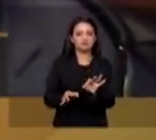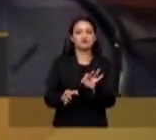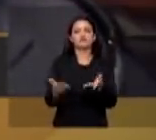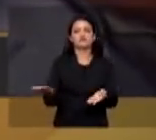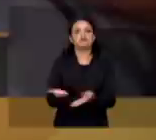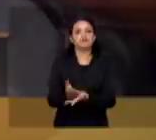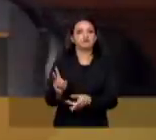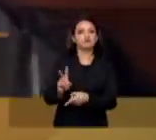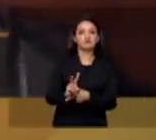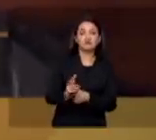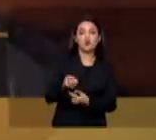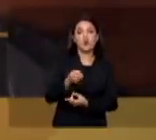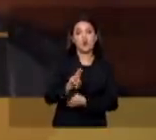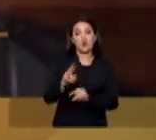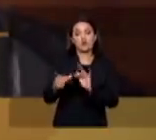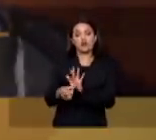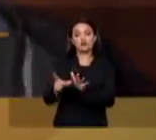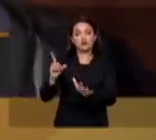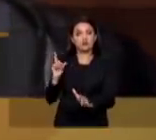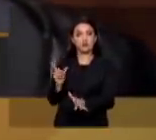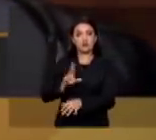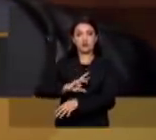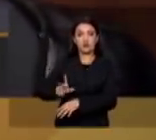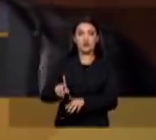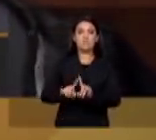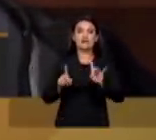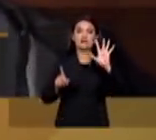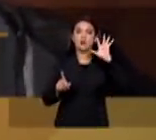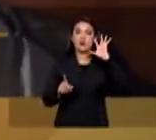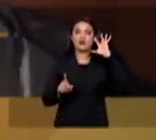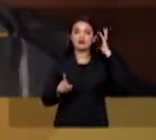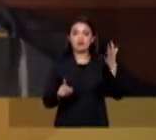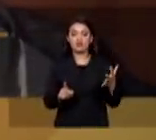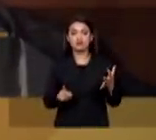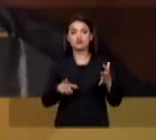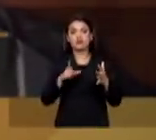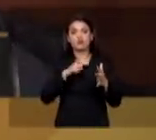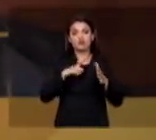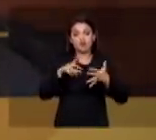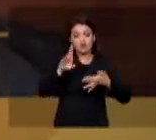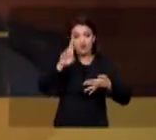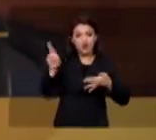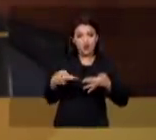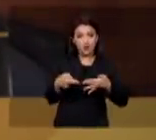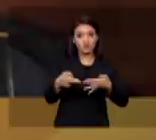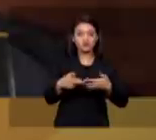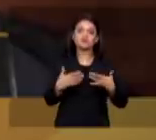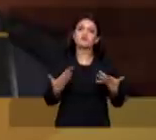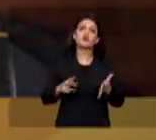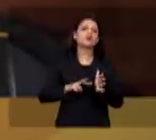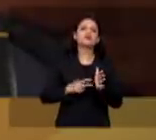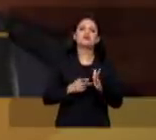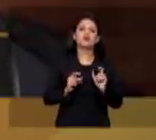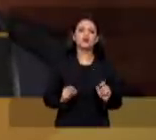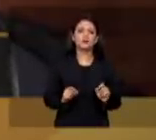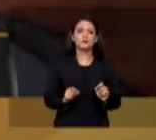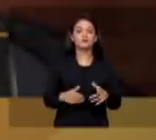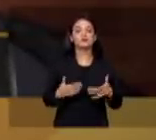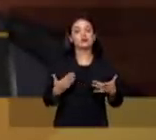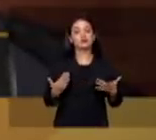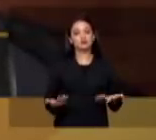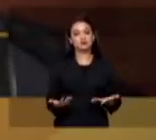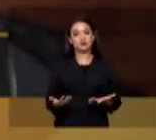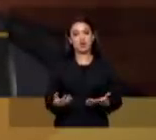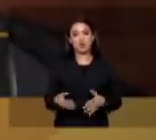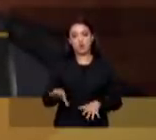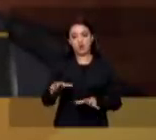cautelar ou antecipatória, mas de decisão recorrível. Em outras palavras, tanto a deliberação